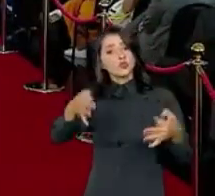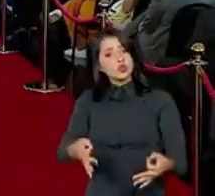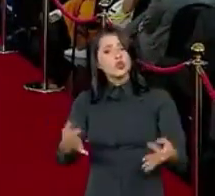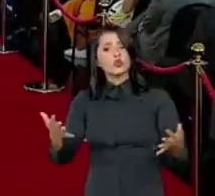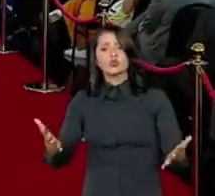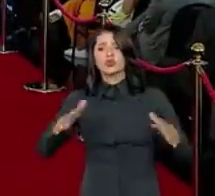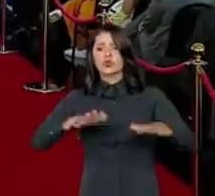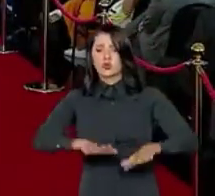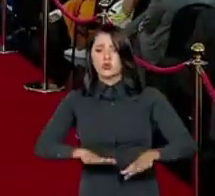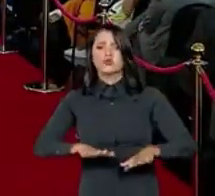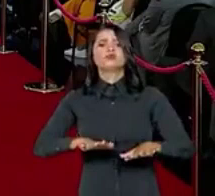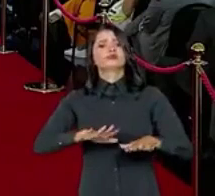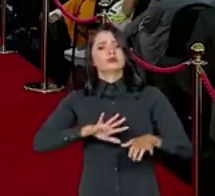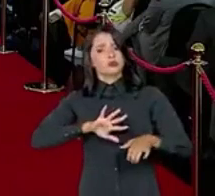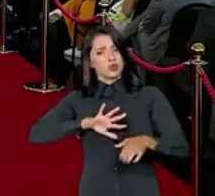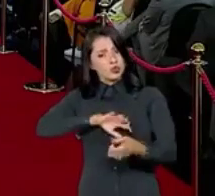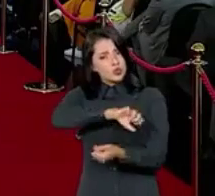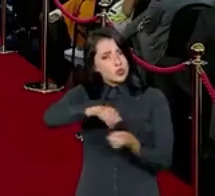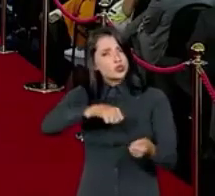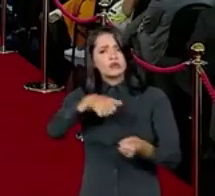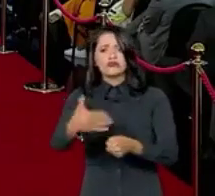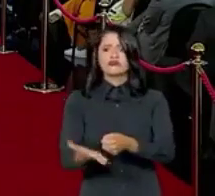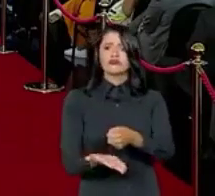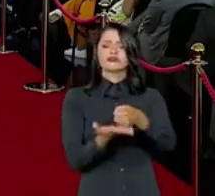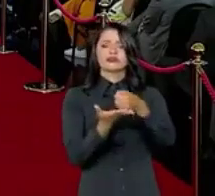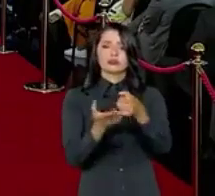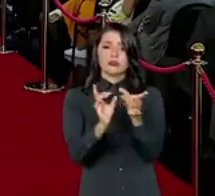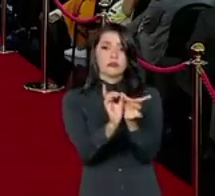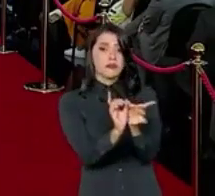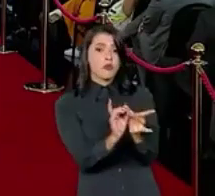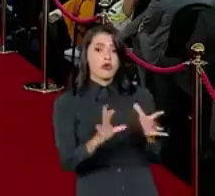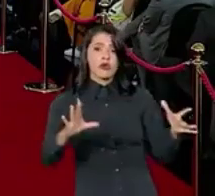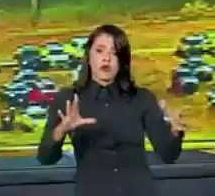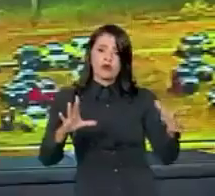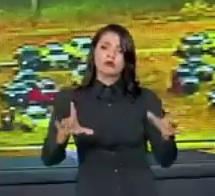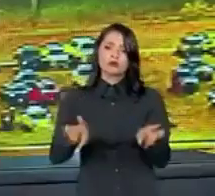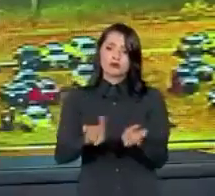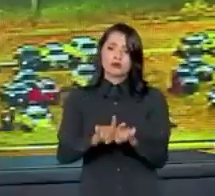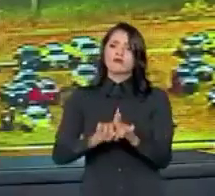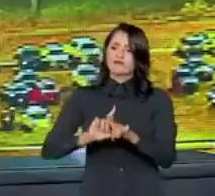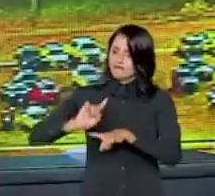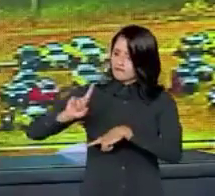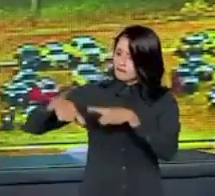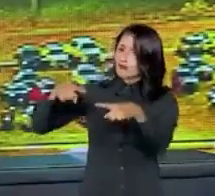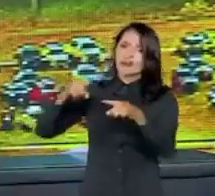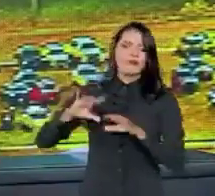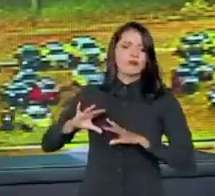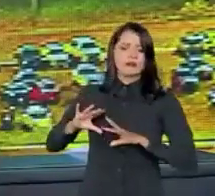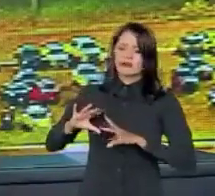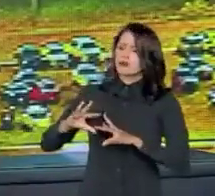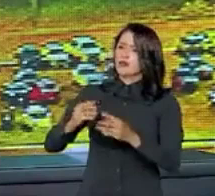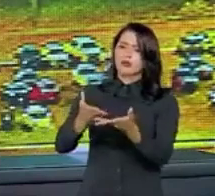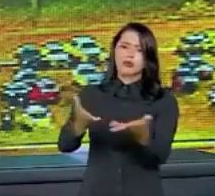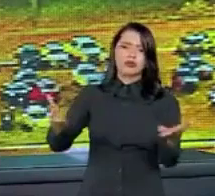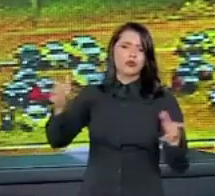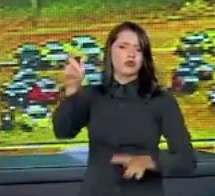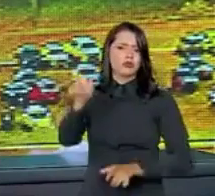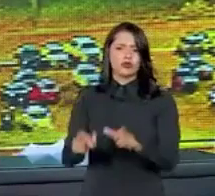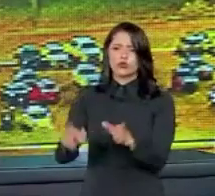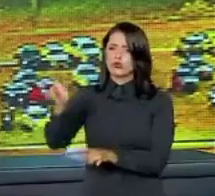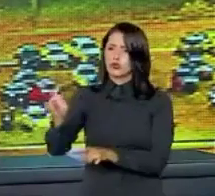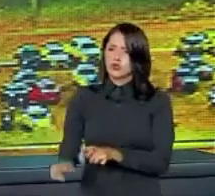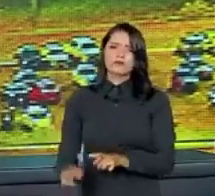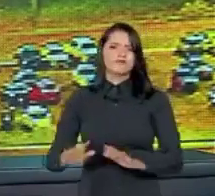inclusivo, sustentável, democrático e próspero para todos e todas.